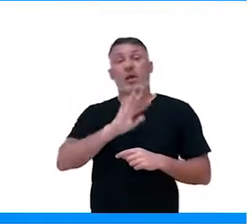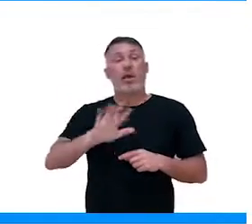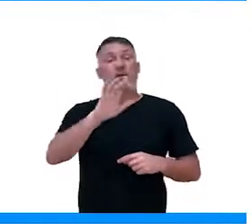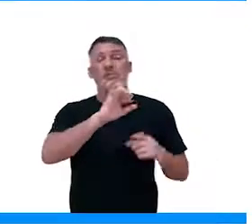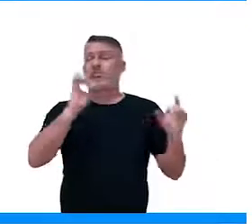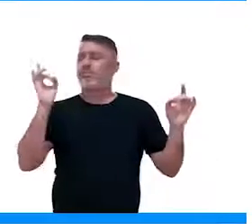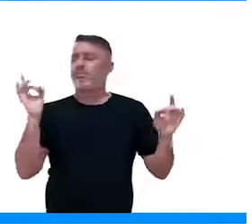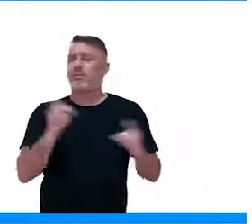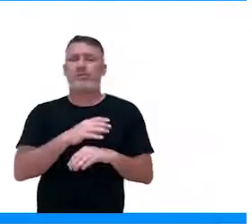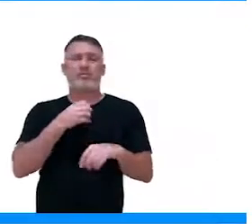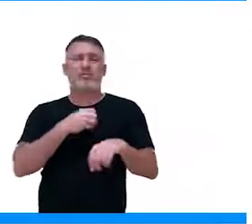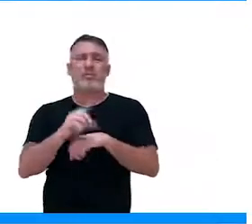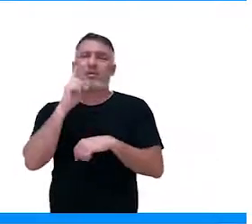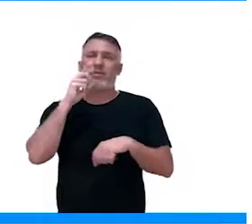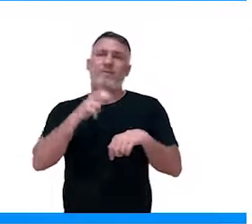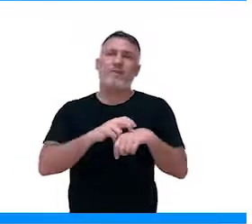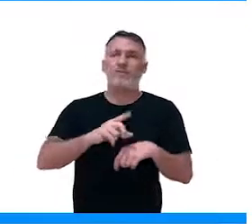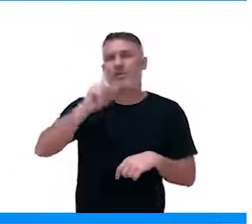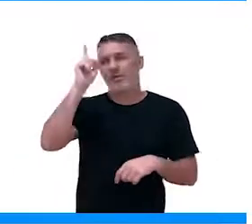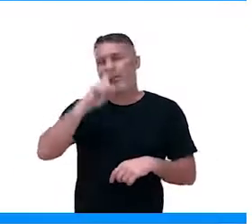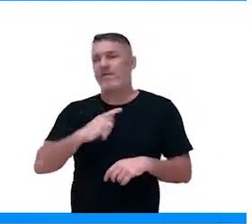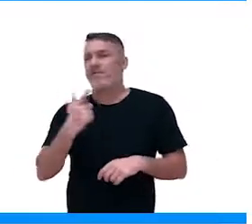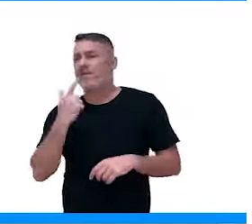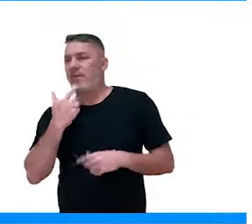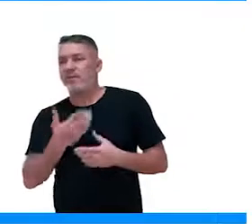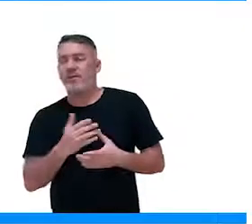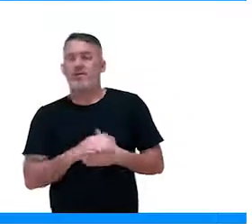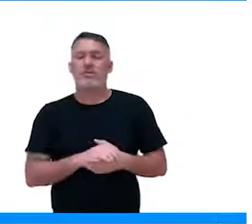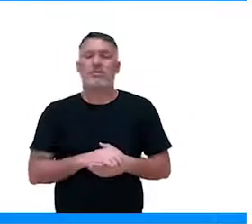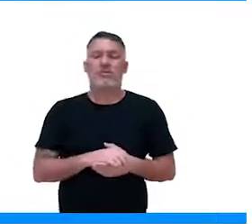tudo. São as cores, verde, amarelo, vermelho,